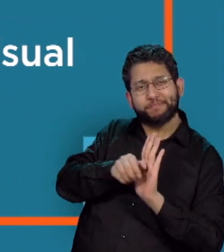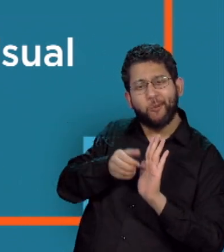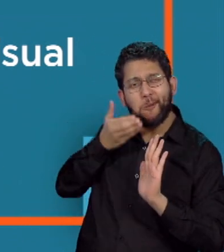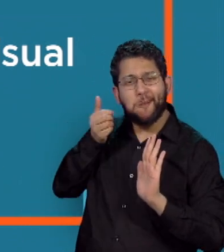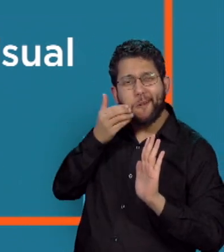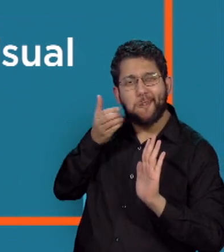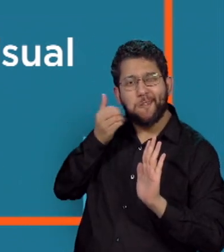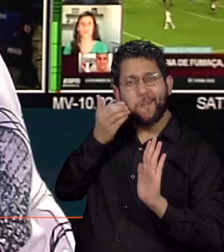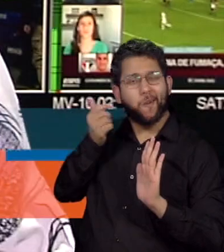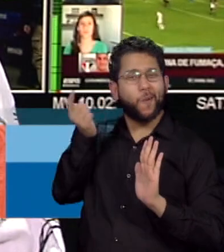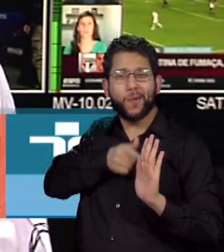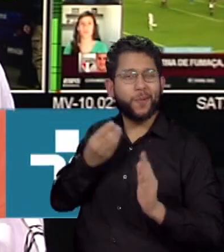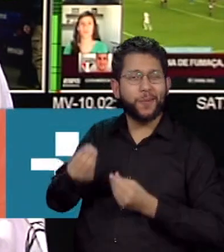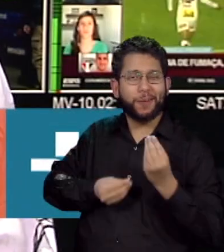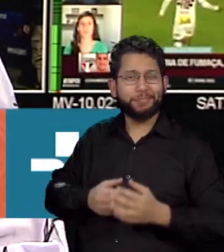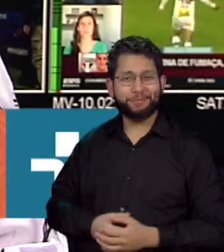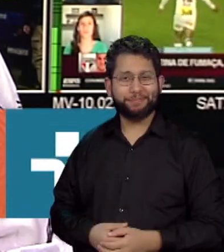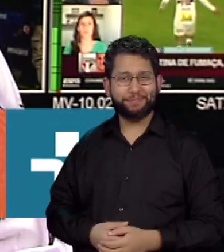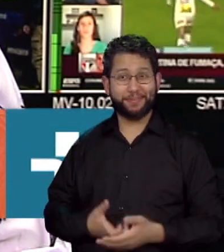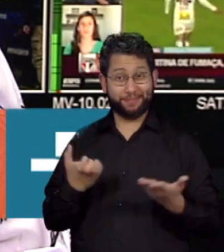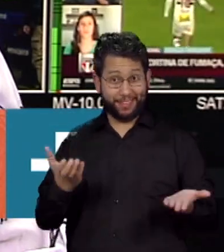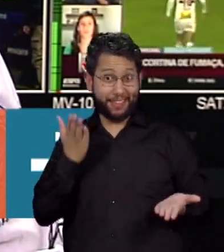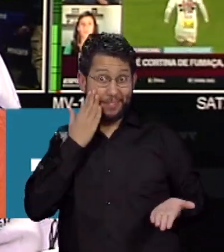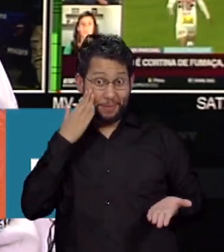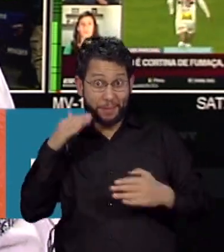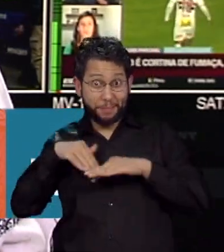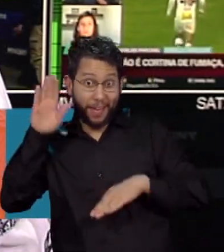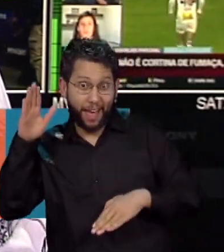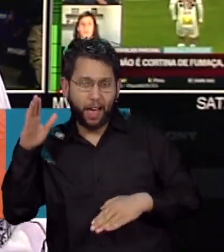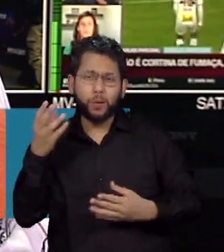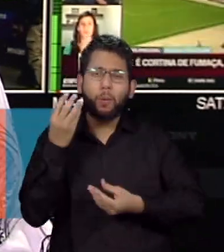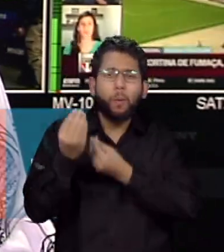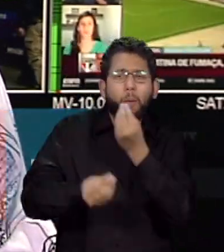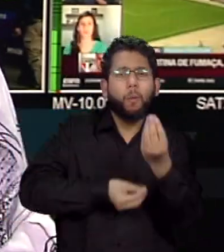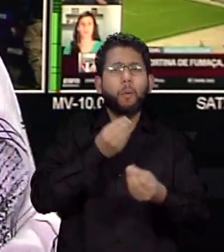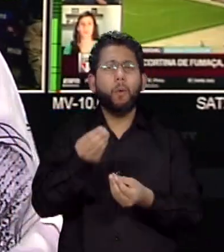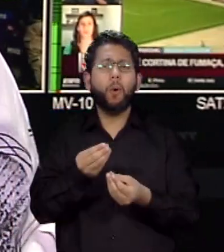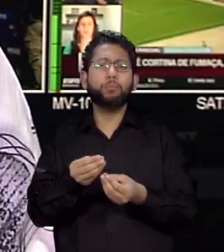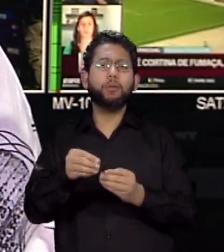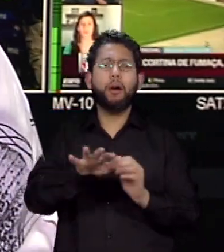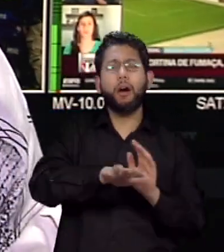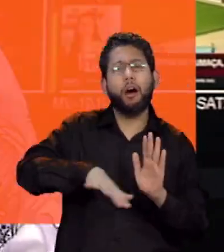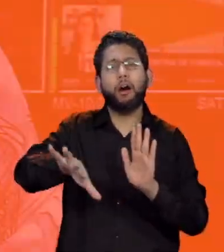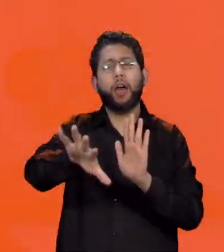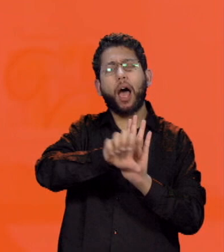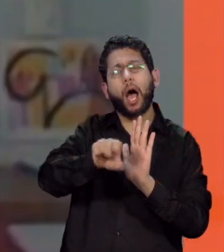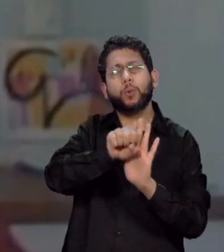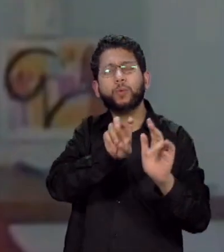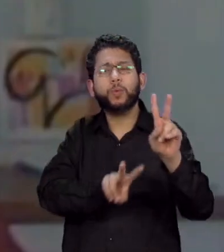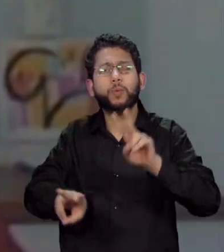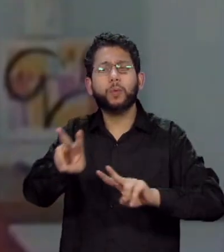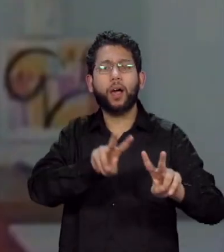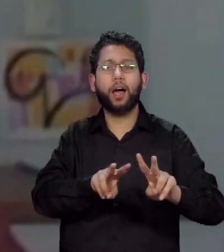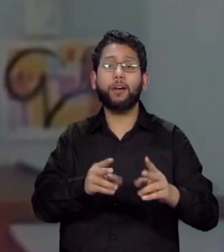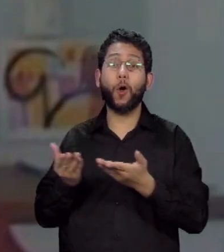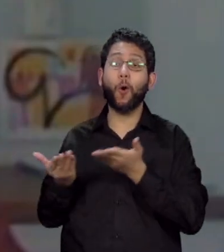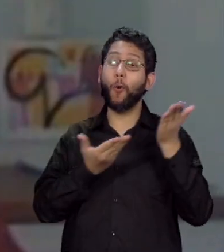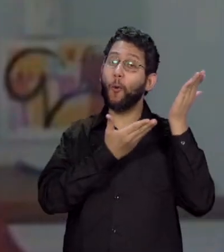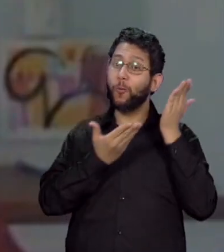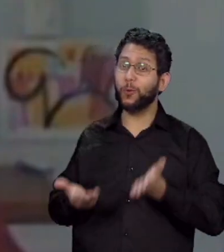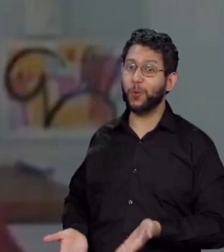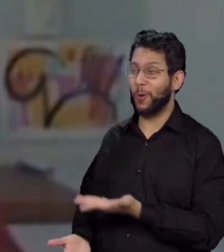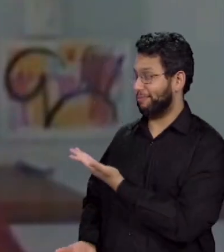Cris Guterres. E para você saber mais sobre o universo do audiovisual, convidamos a pesquisadora